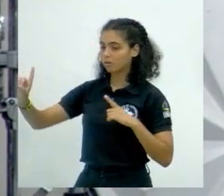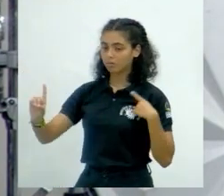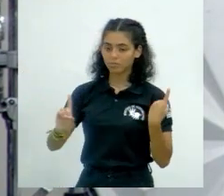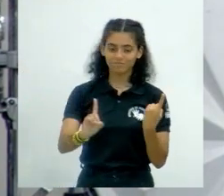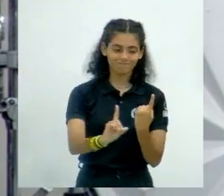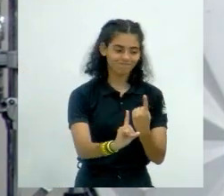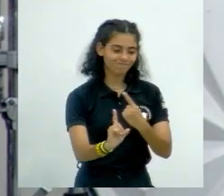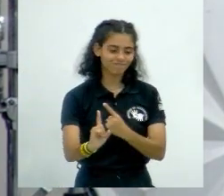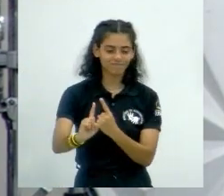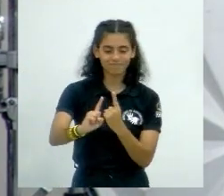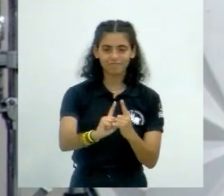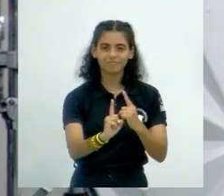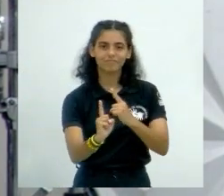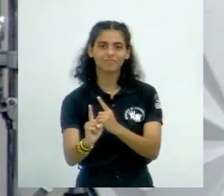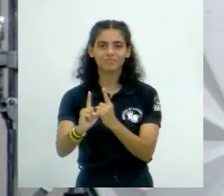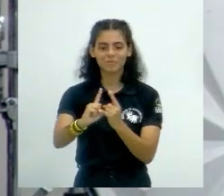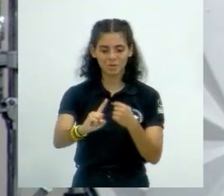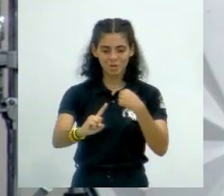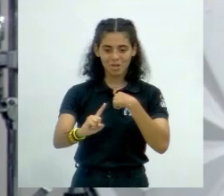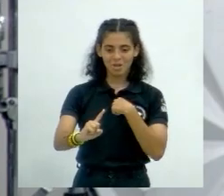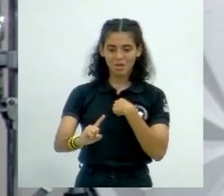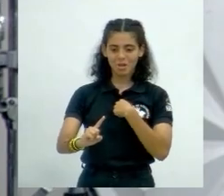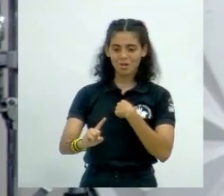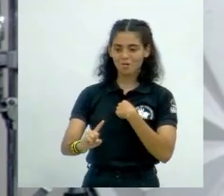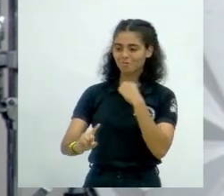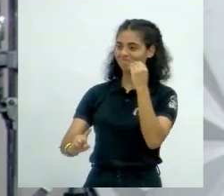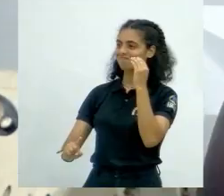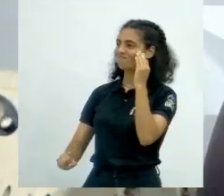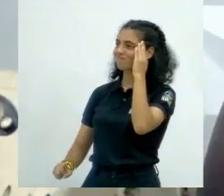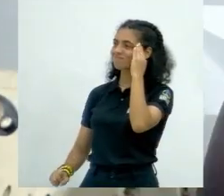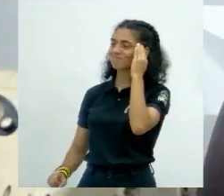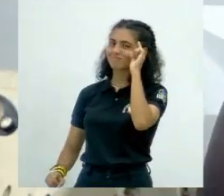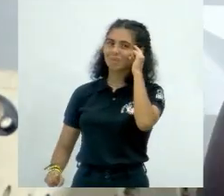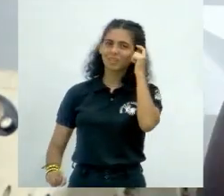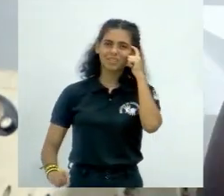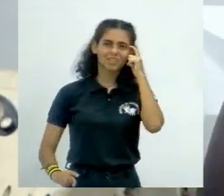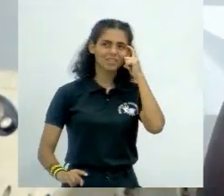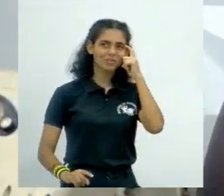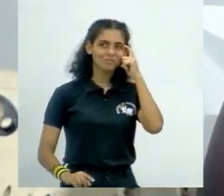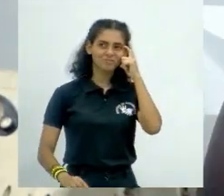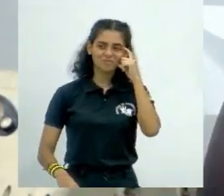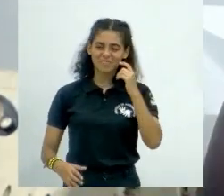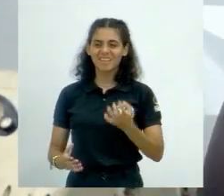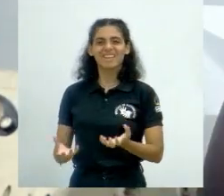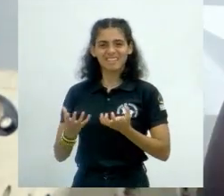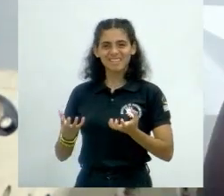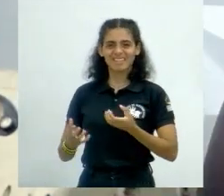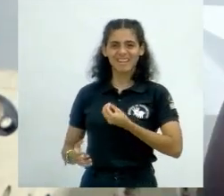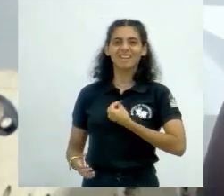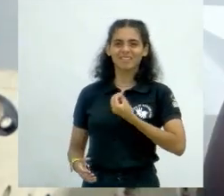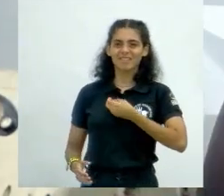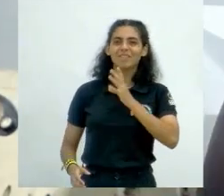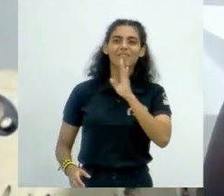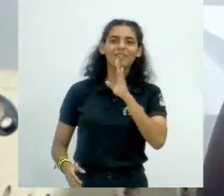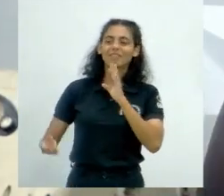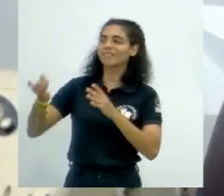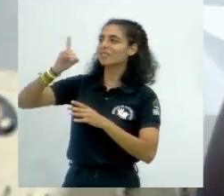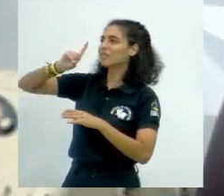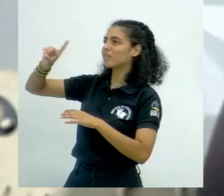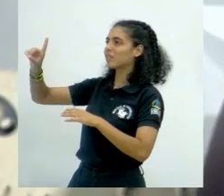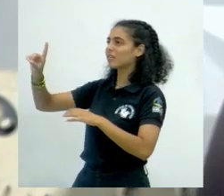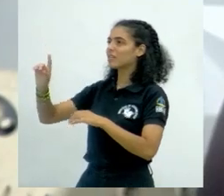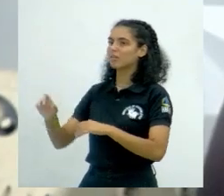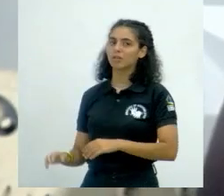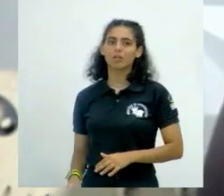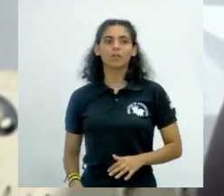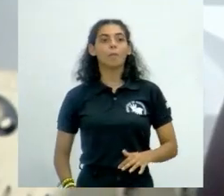pensando, essa sabedoria que eu quero, como é que eu faço, pastor, para alcançar? Tiago nos responde no